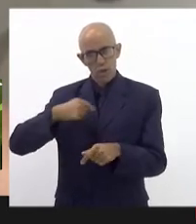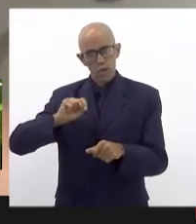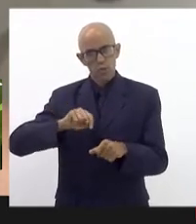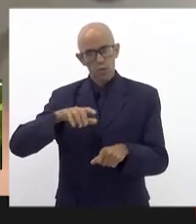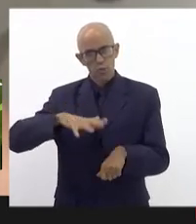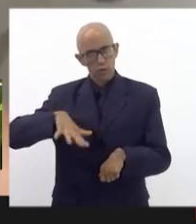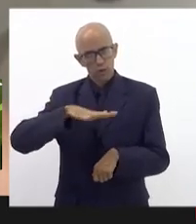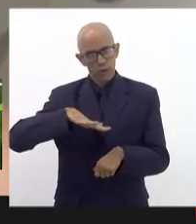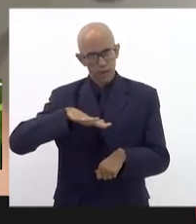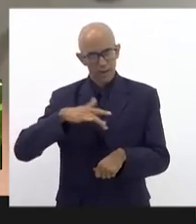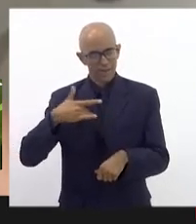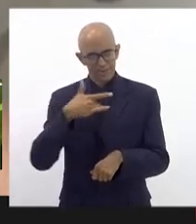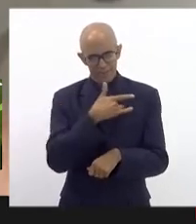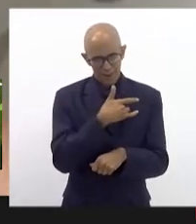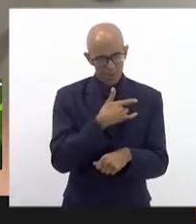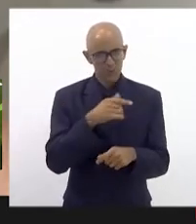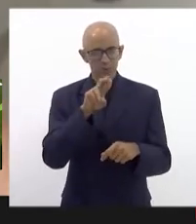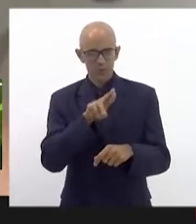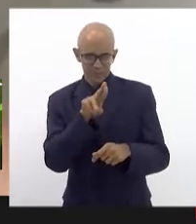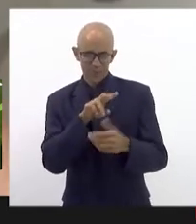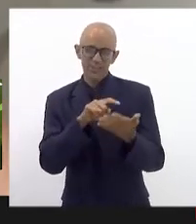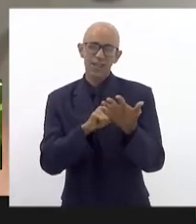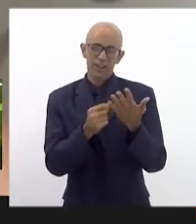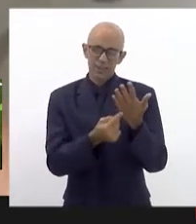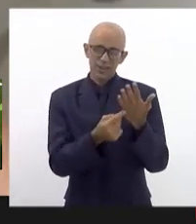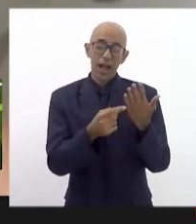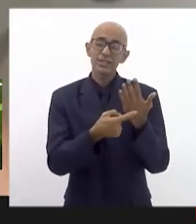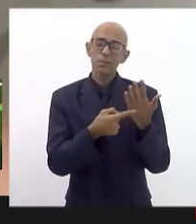mais fácil a gente utilizar um exemplo assim.